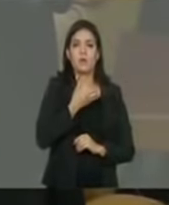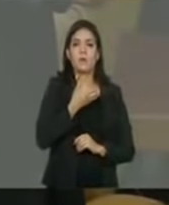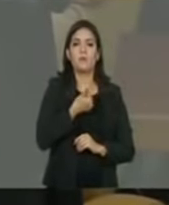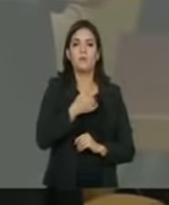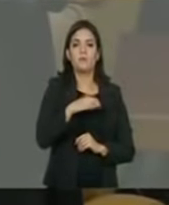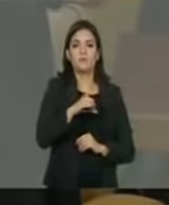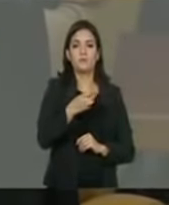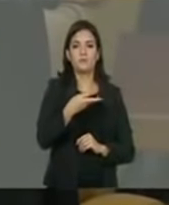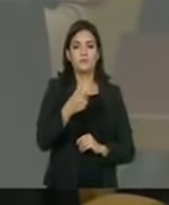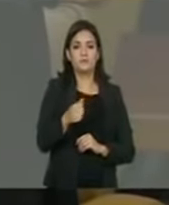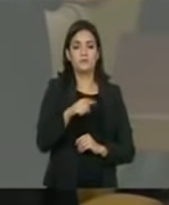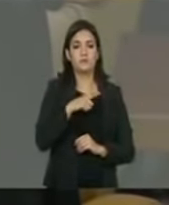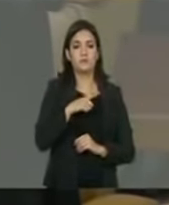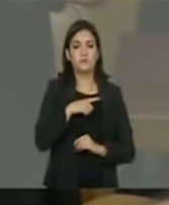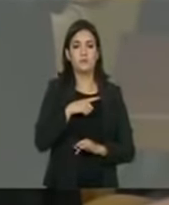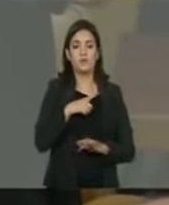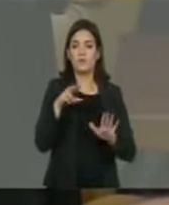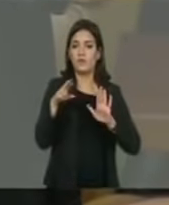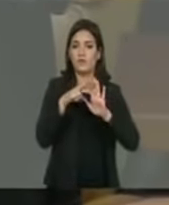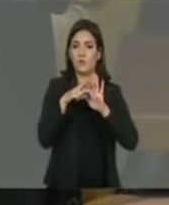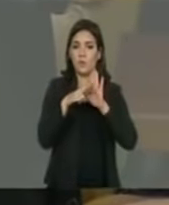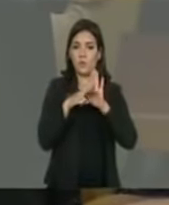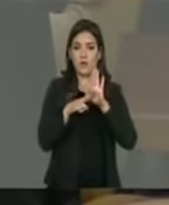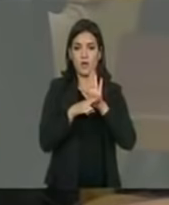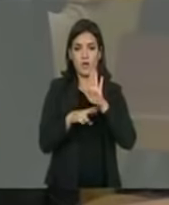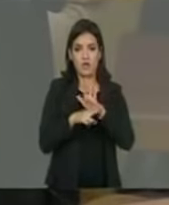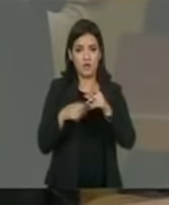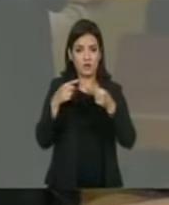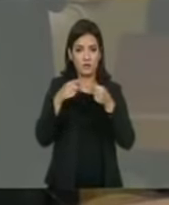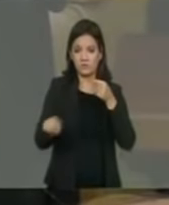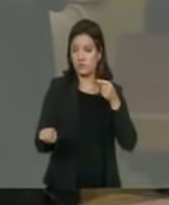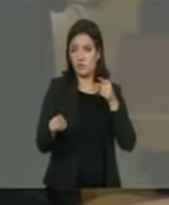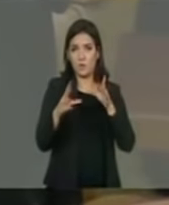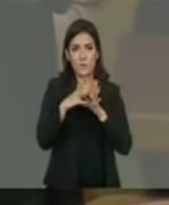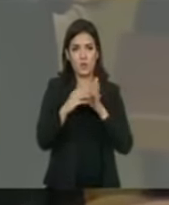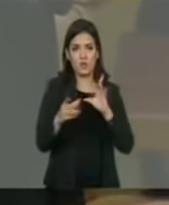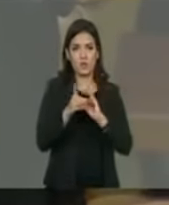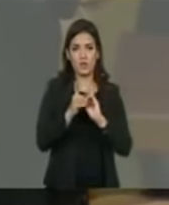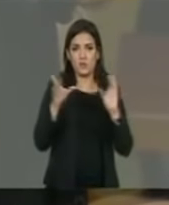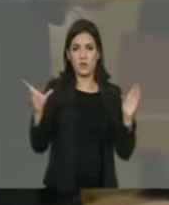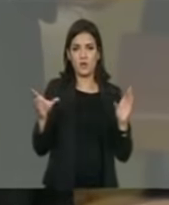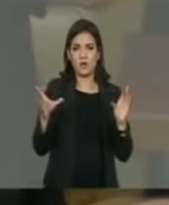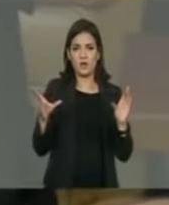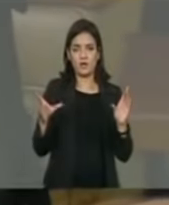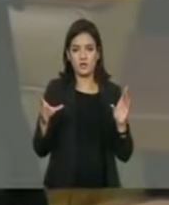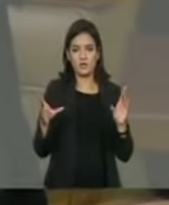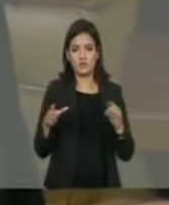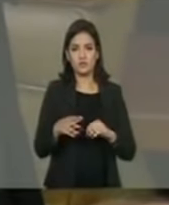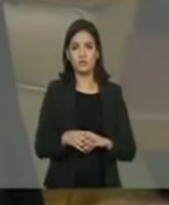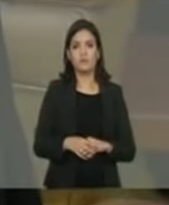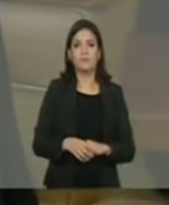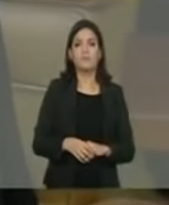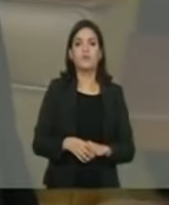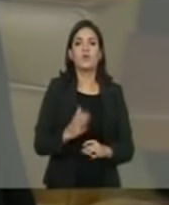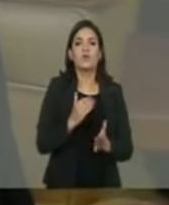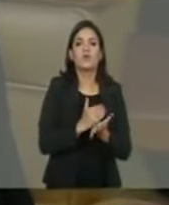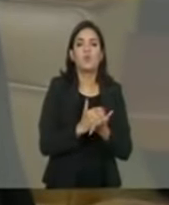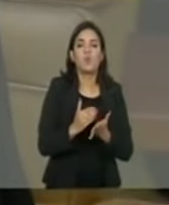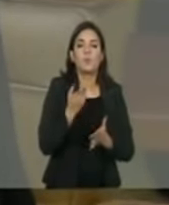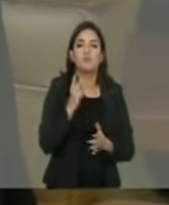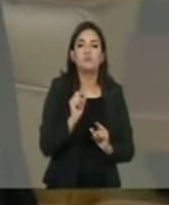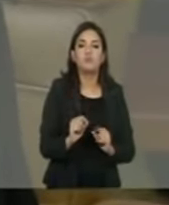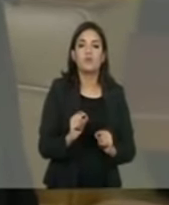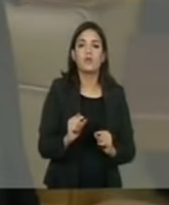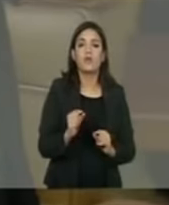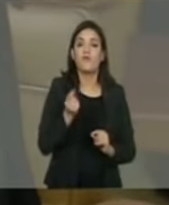uma regra absolutamente incompatível com o modelo democrático como segredo a parte inicial de seu texto aspas eis o